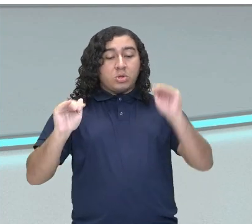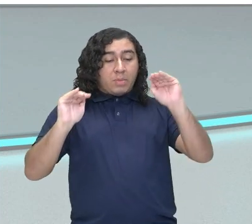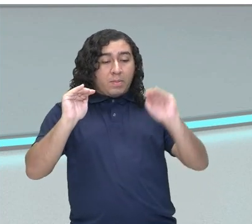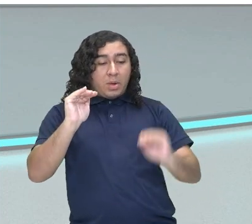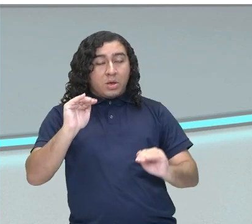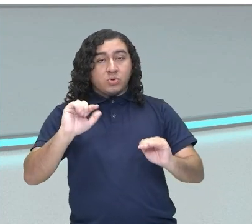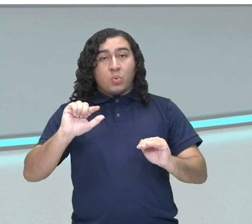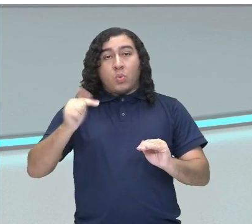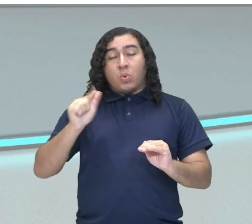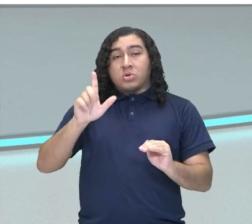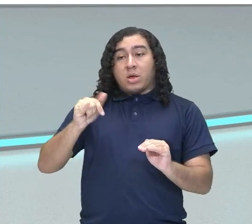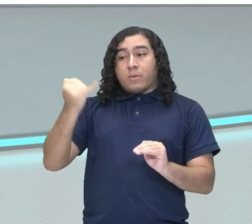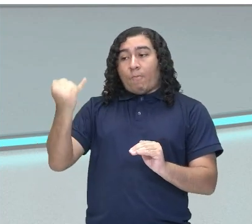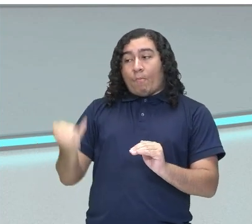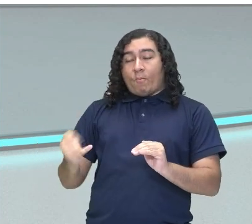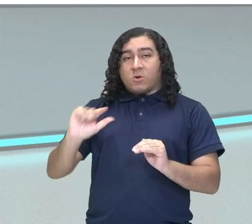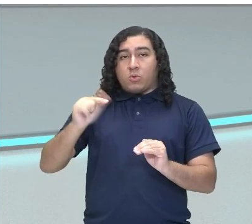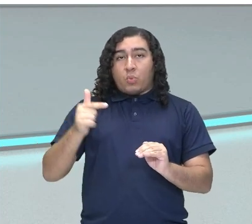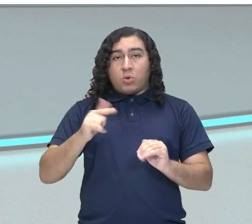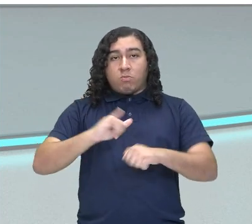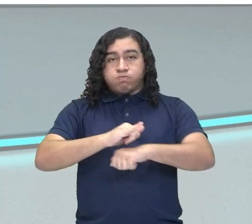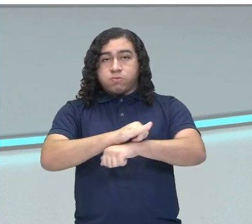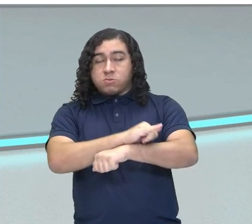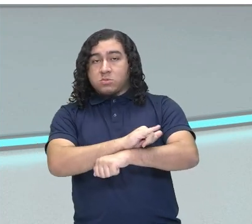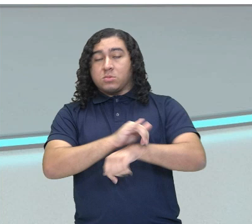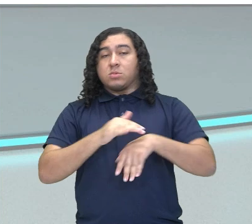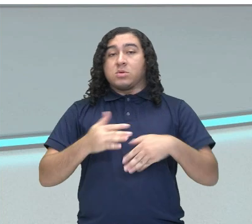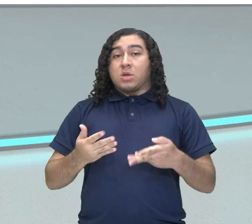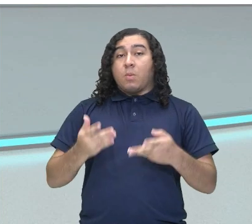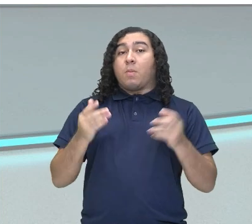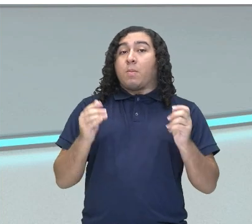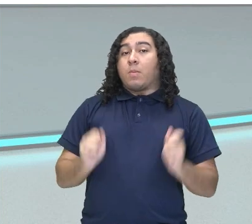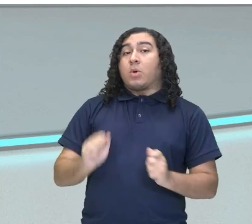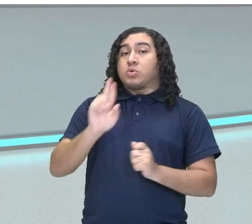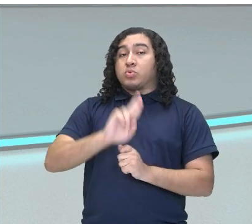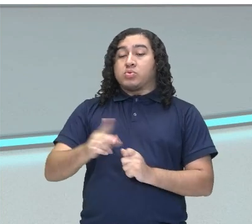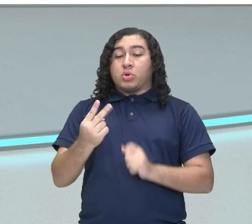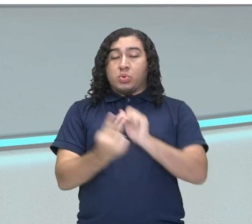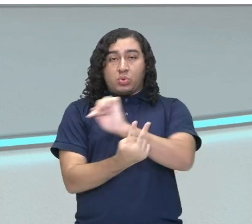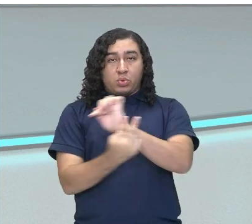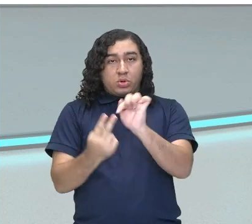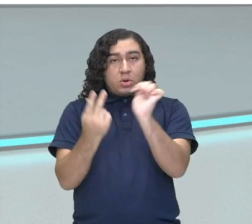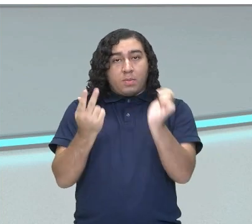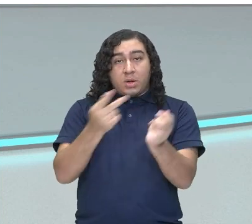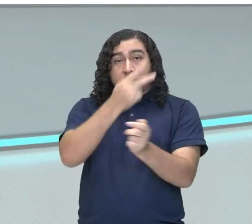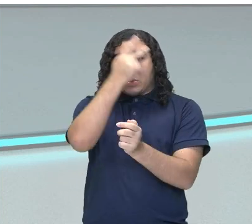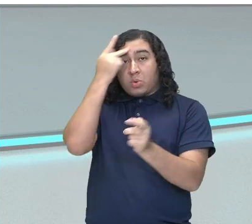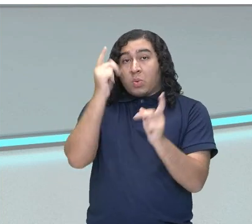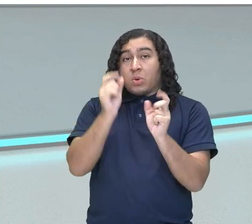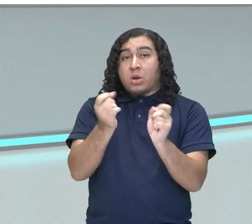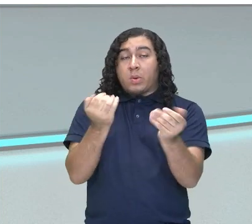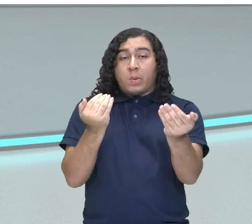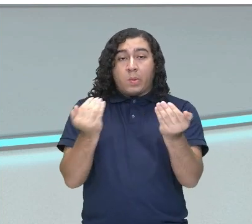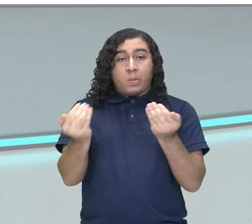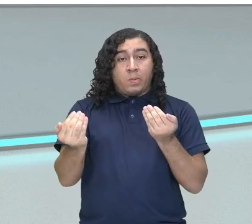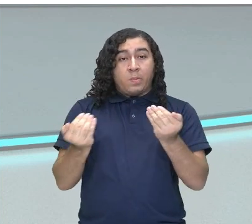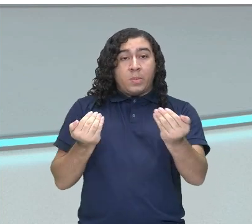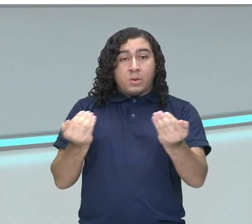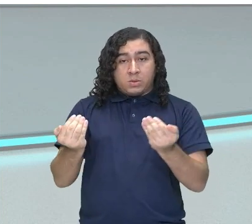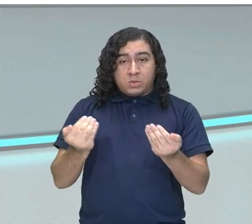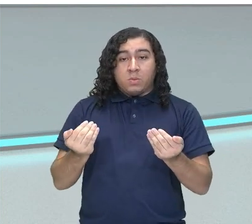o outro é mais gordinho. Então, eu posso usar essas duas pessoas para eu comparar,